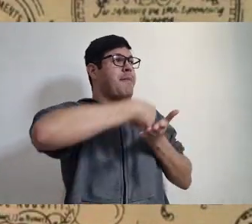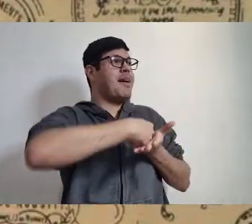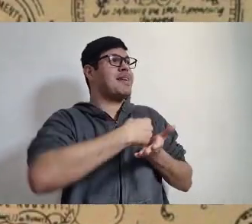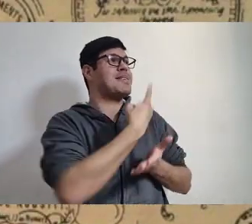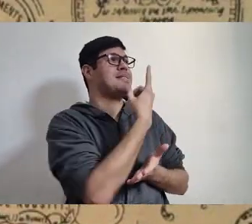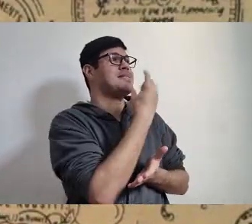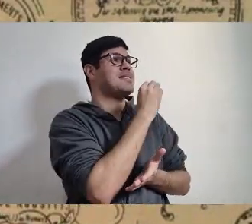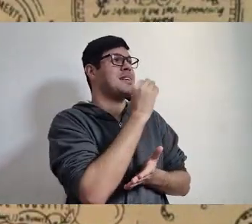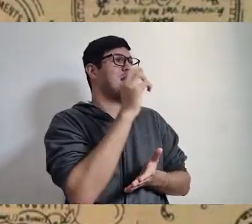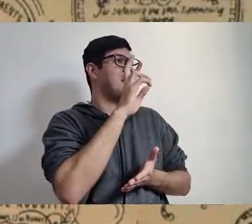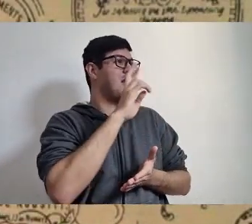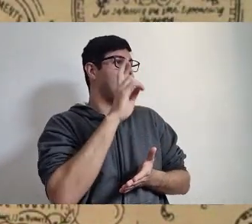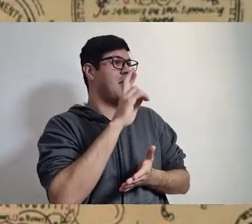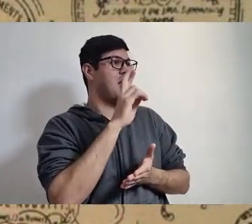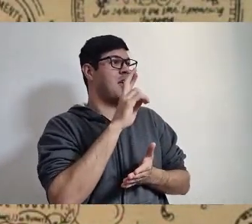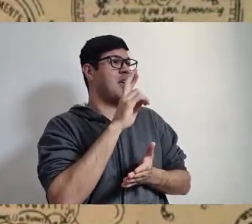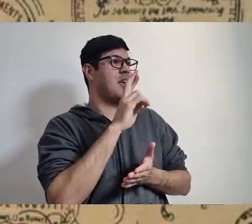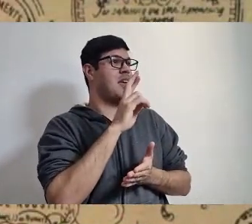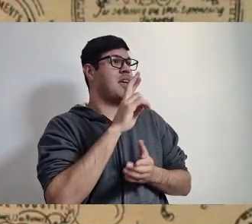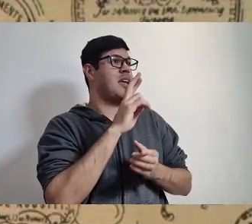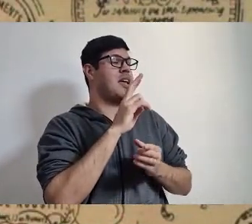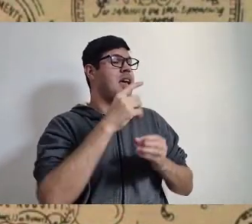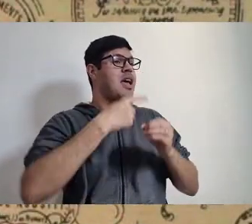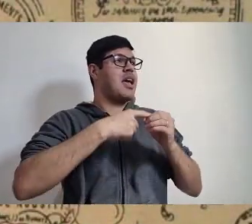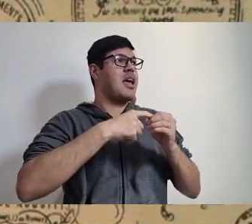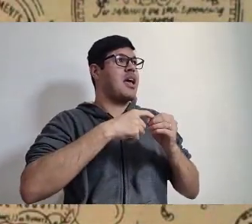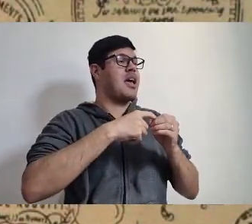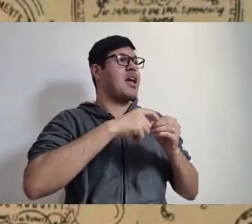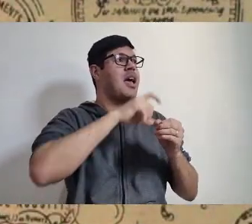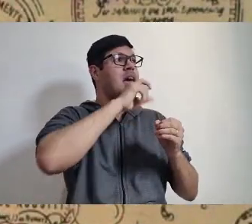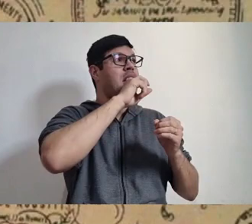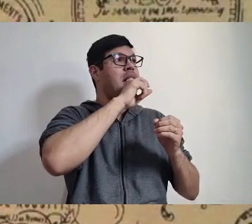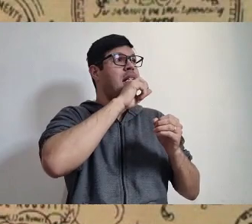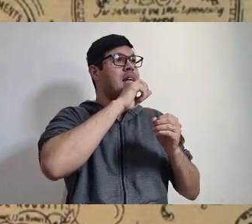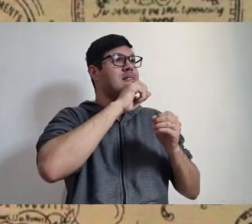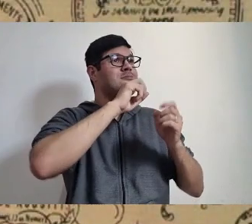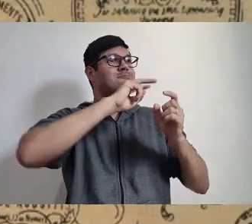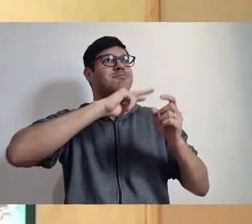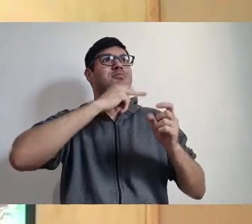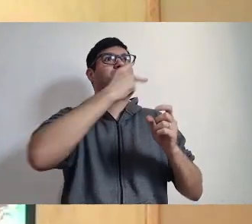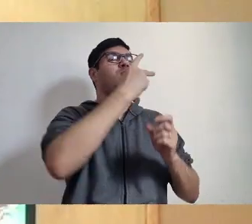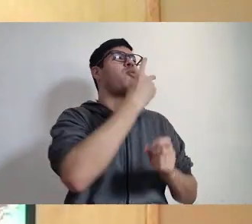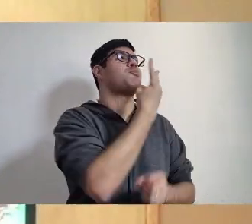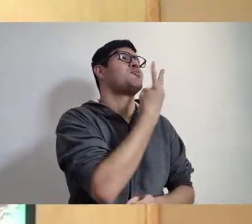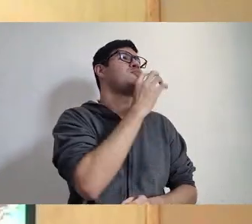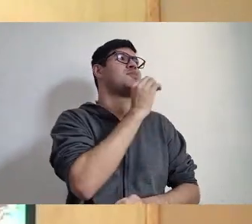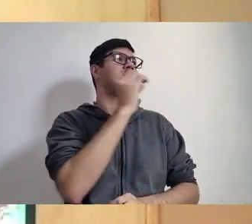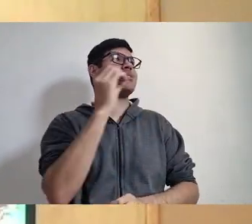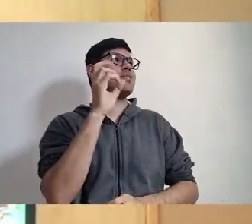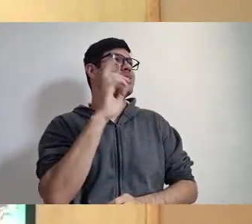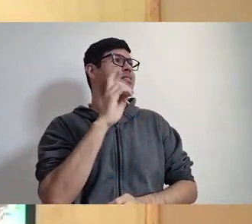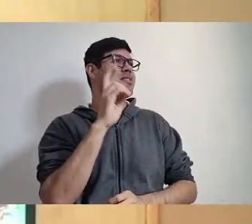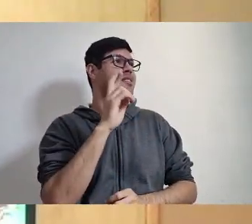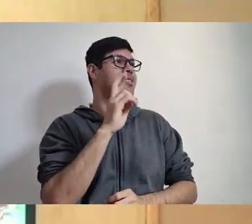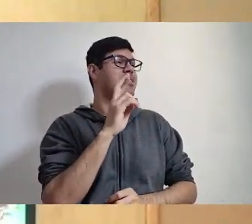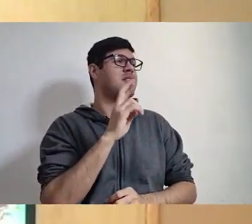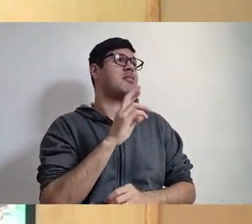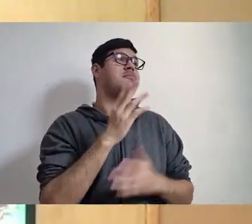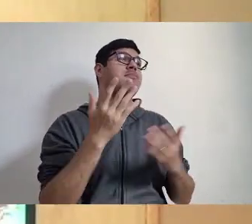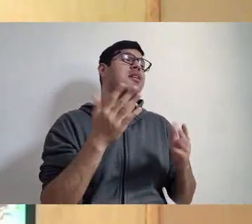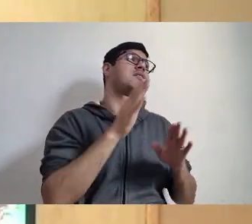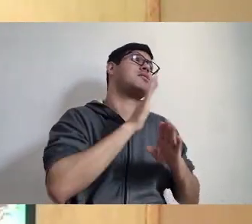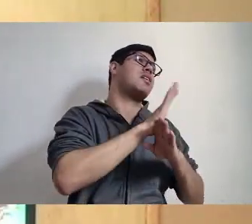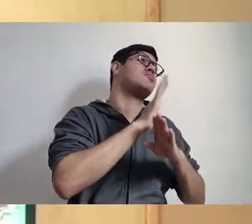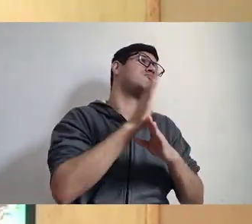médico, o município dobra a tabela SUS, ele vai pagar 200. Mesmo assim é pouco, vai fazer o quê? Mesmo assim é pouco, mas ajuda, né? É o que o município